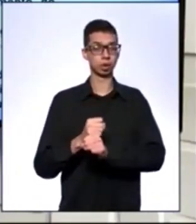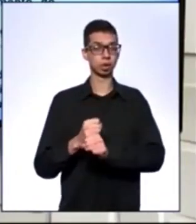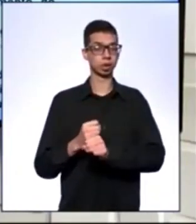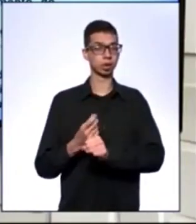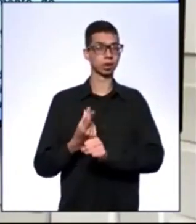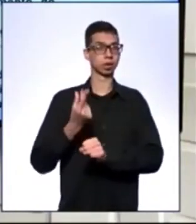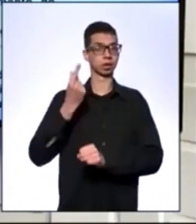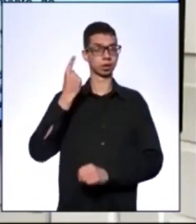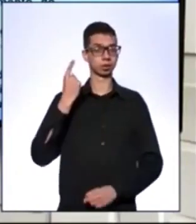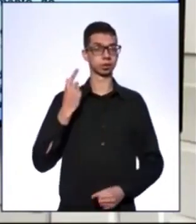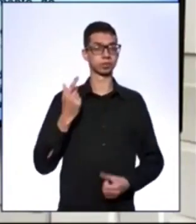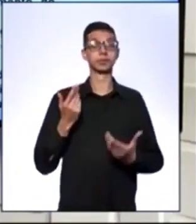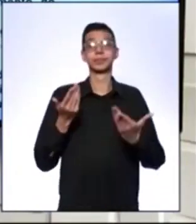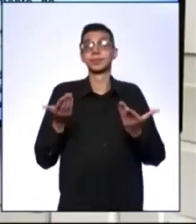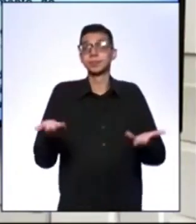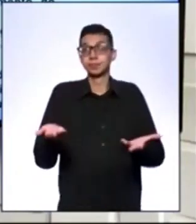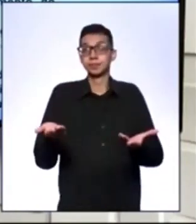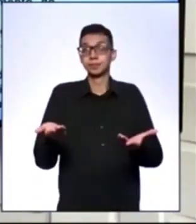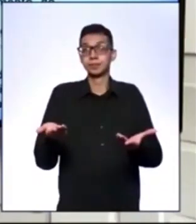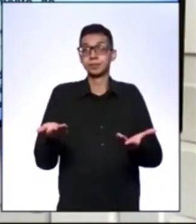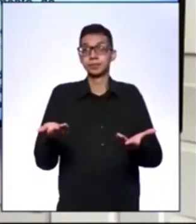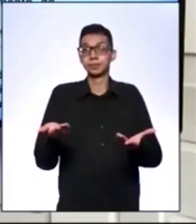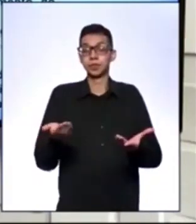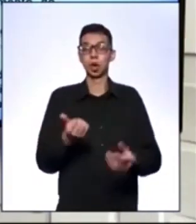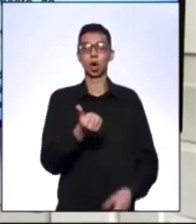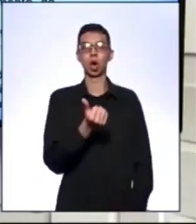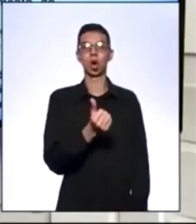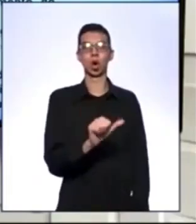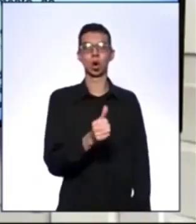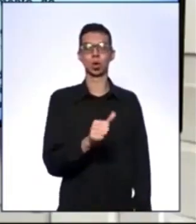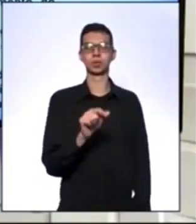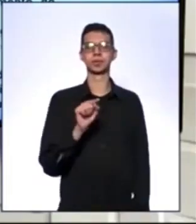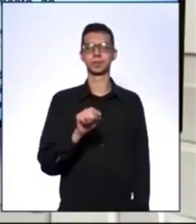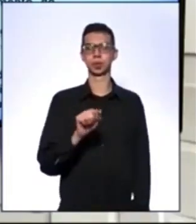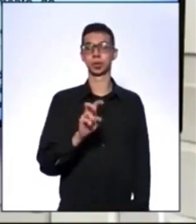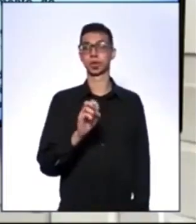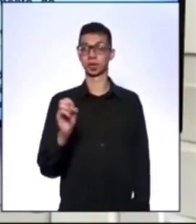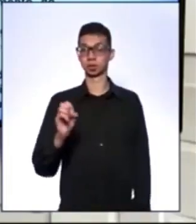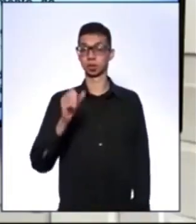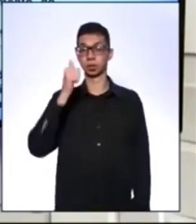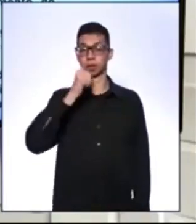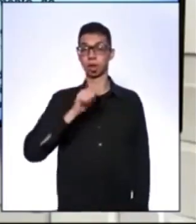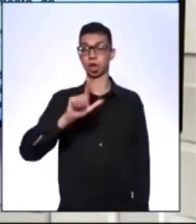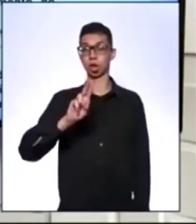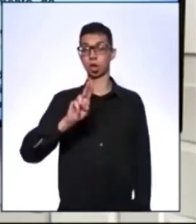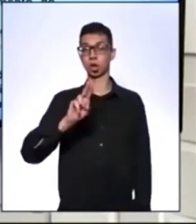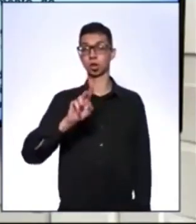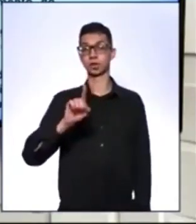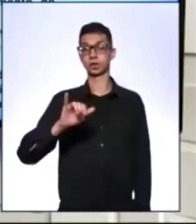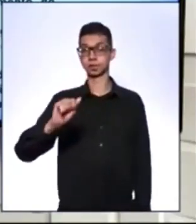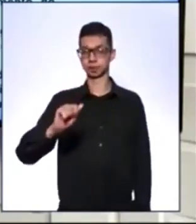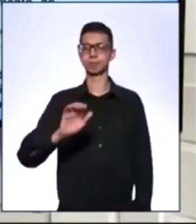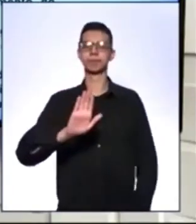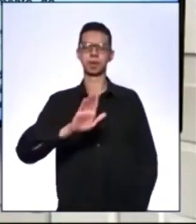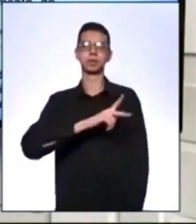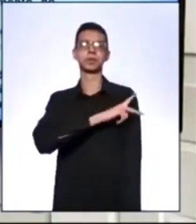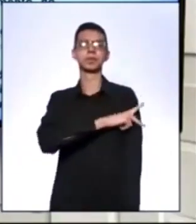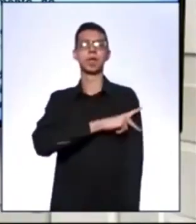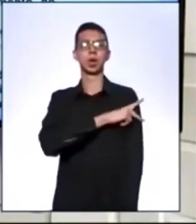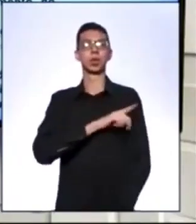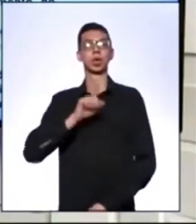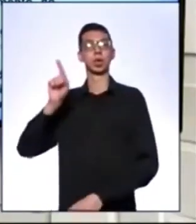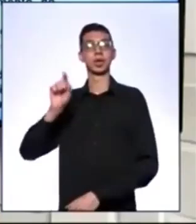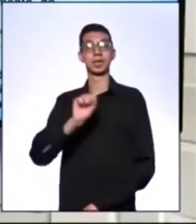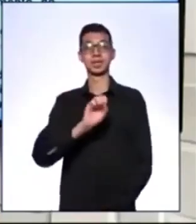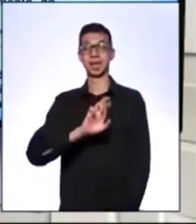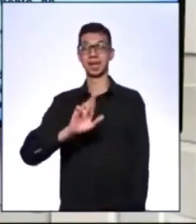Ou seja, Luzia de 11.500. No Piauí, na Serra da Capivara, existem